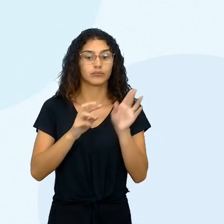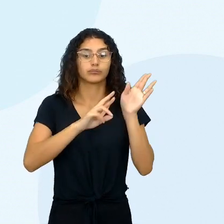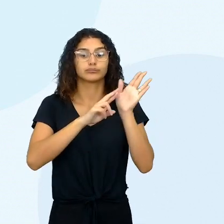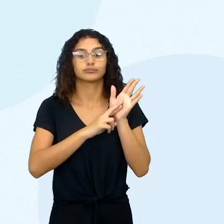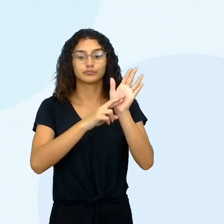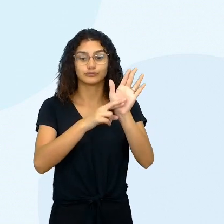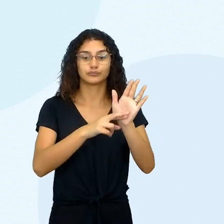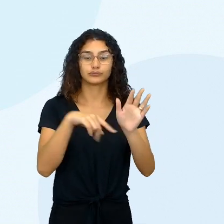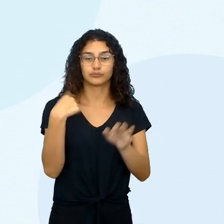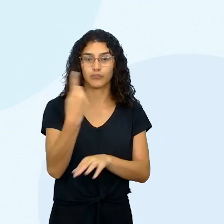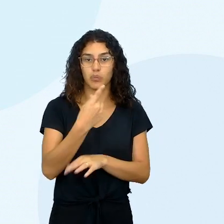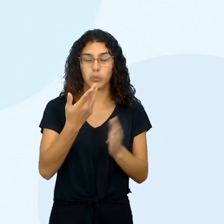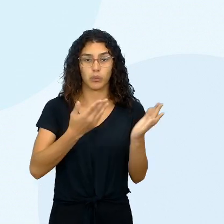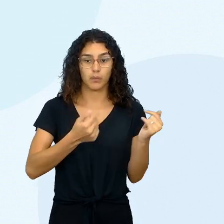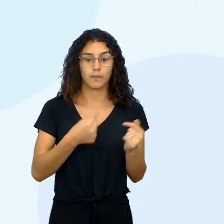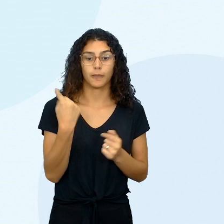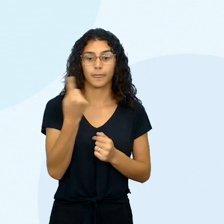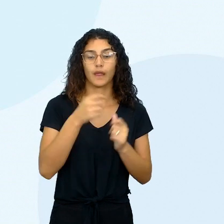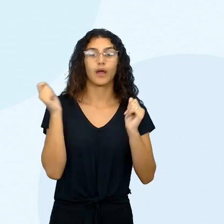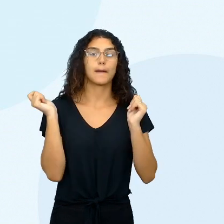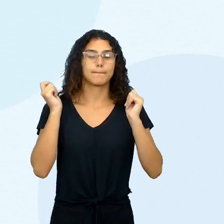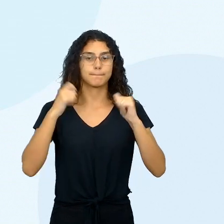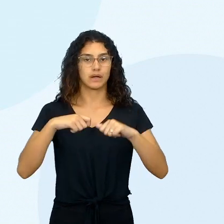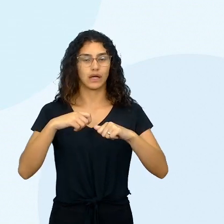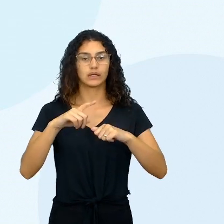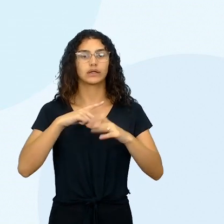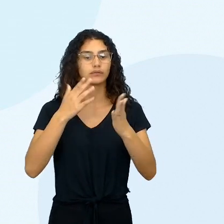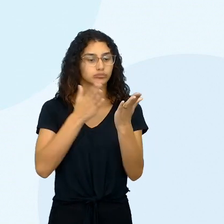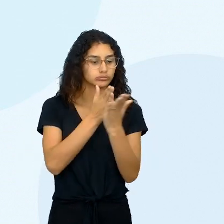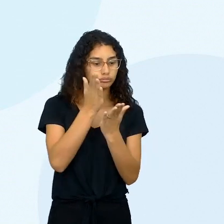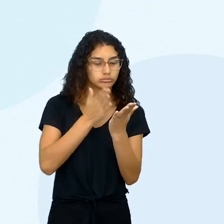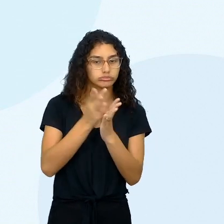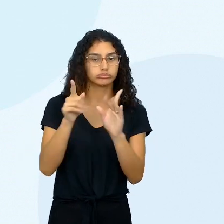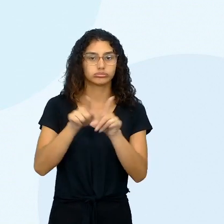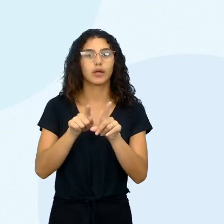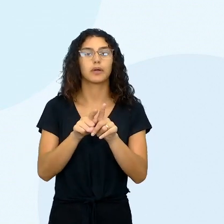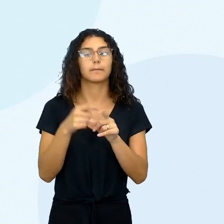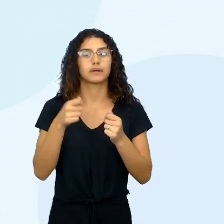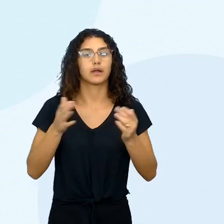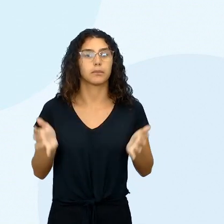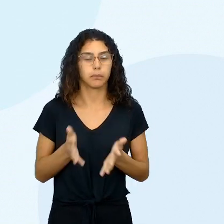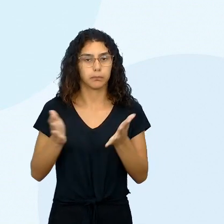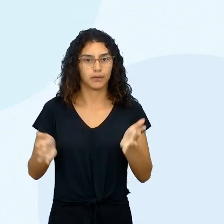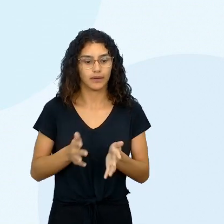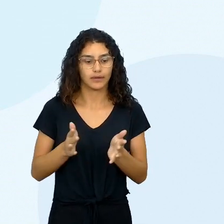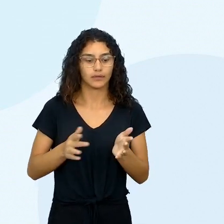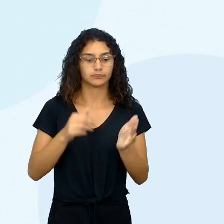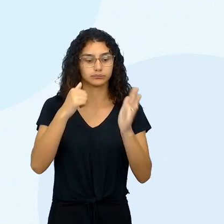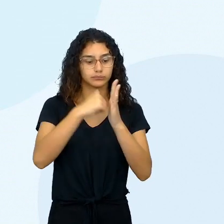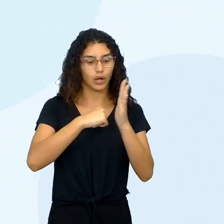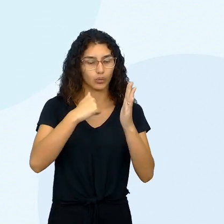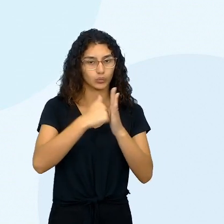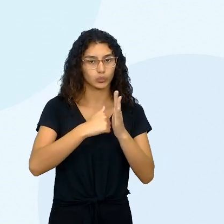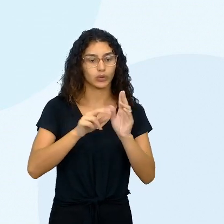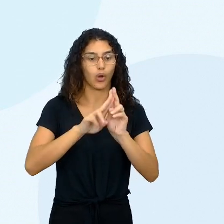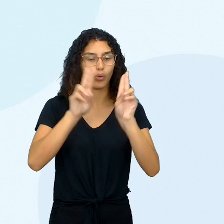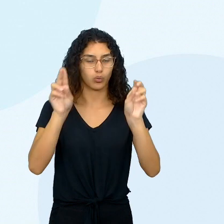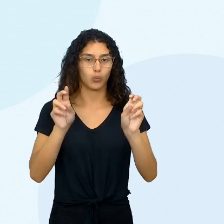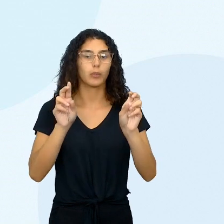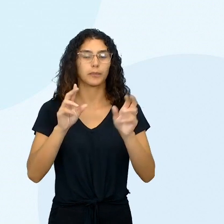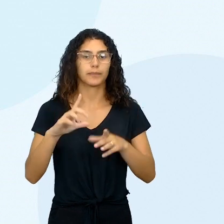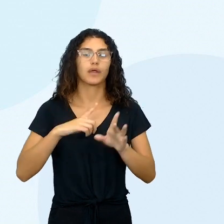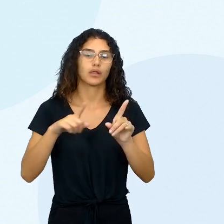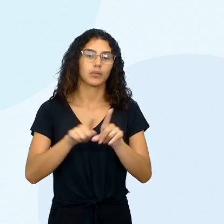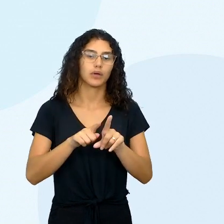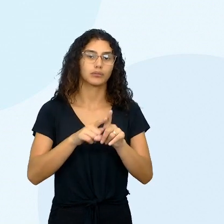mostrar para os nossos jovens que somos capazes, temos caminhos e precisamos nos engajar nessa luta. Não gosto muito da palavra luta, né? Mas